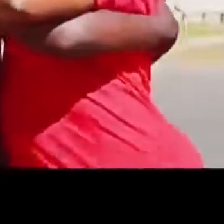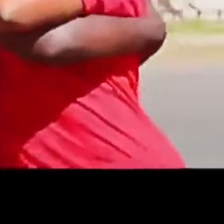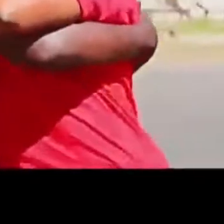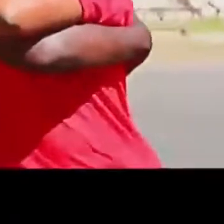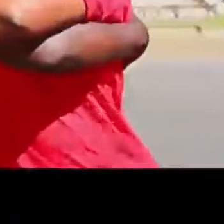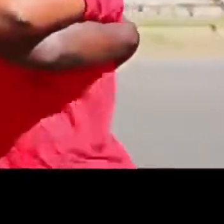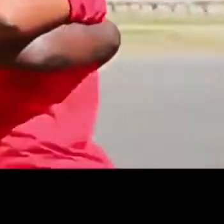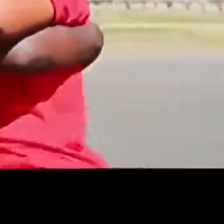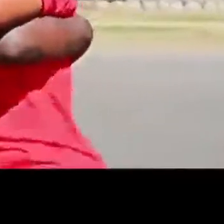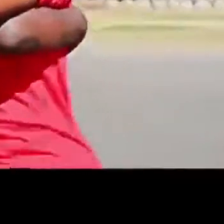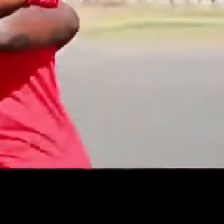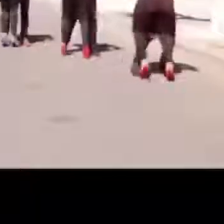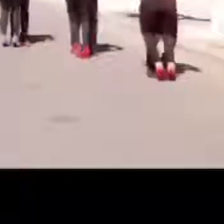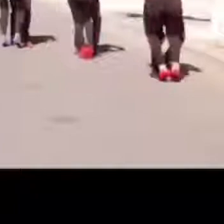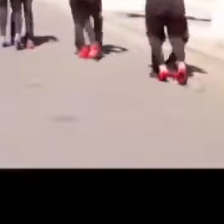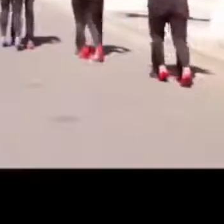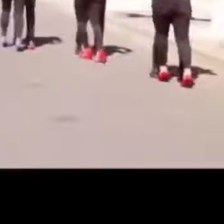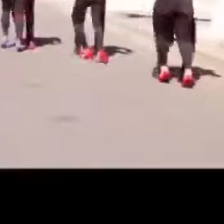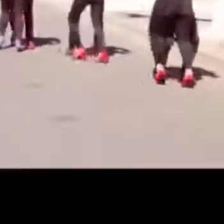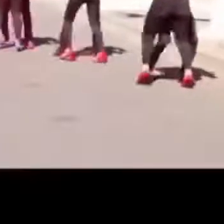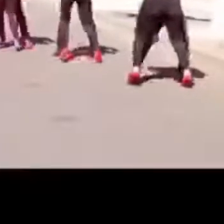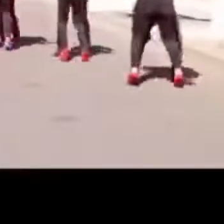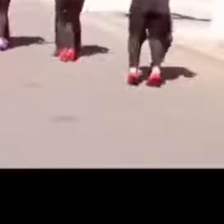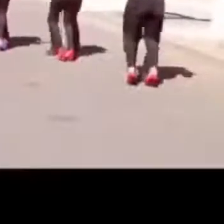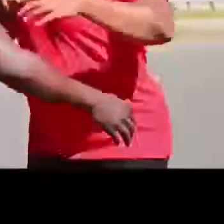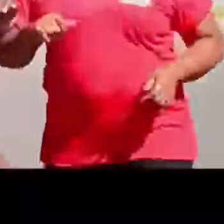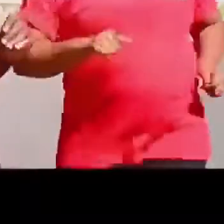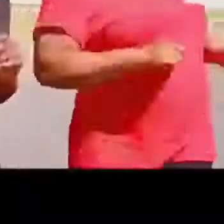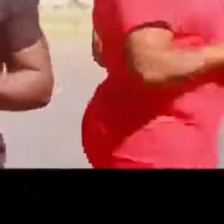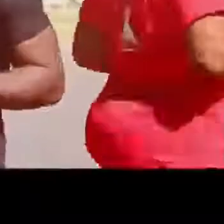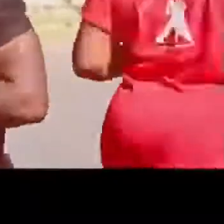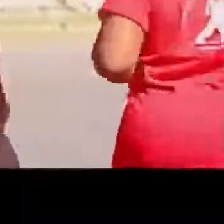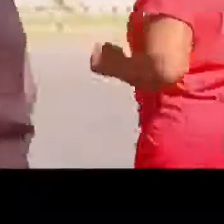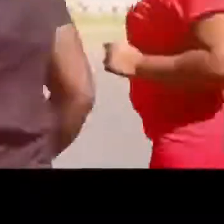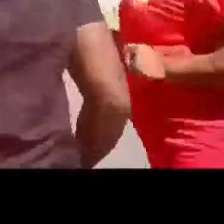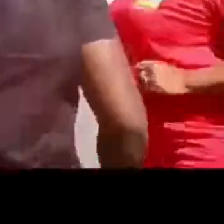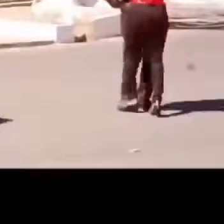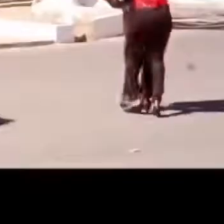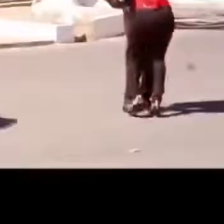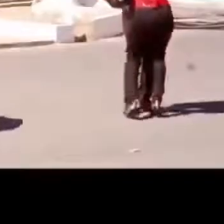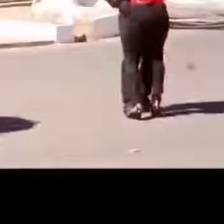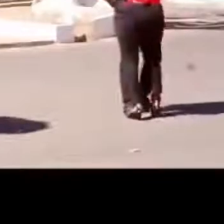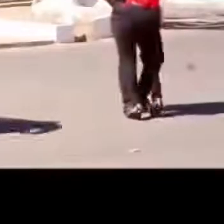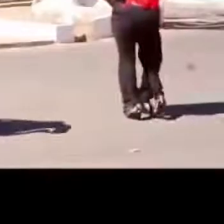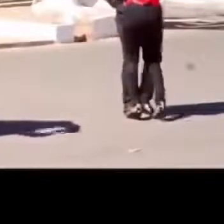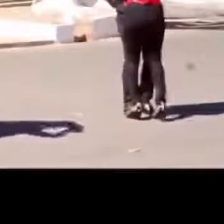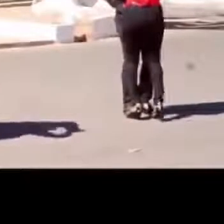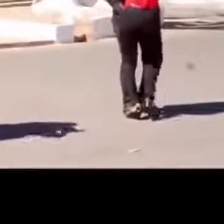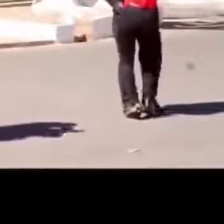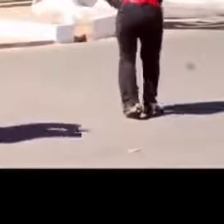Prazer, menina, se tentará para não fazer mais loucura.